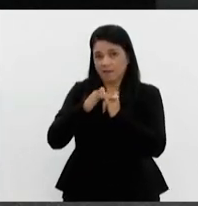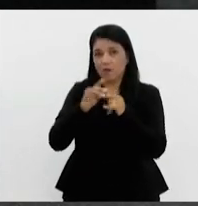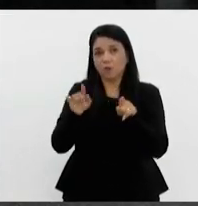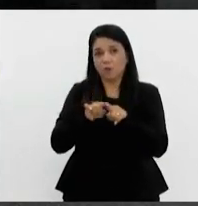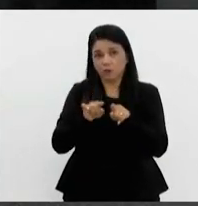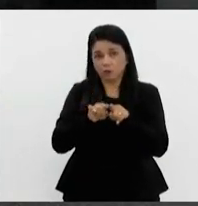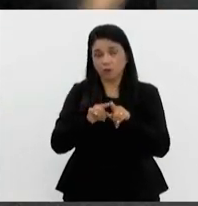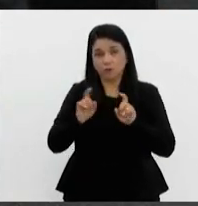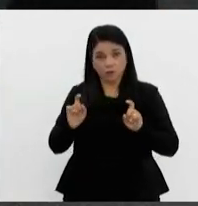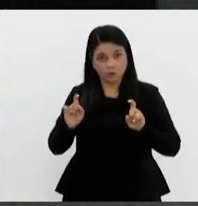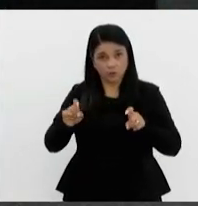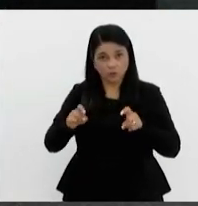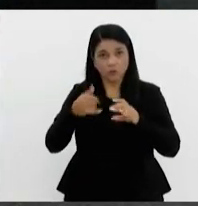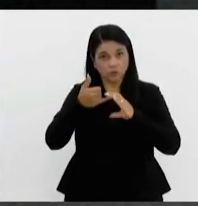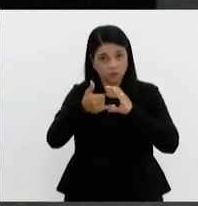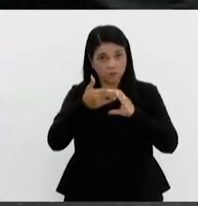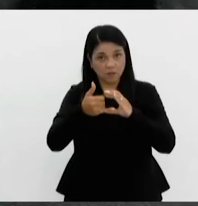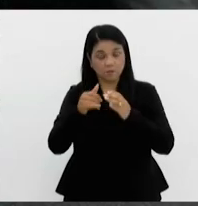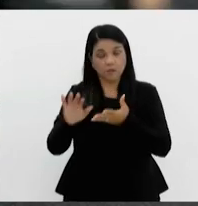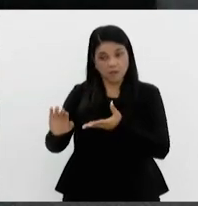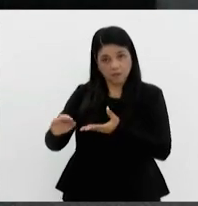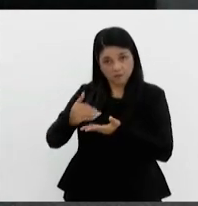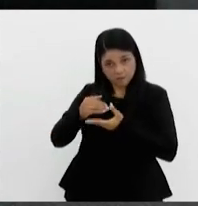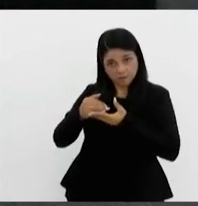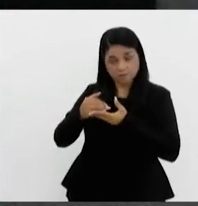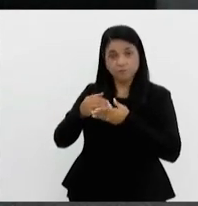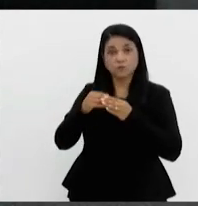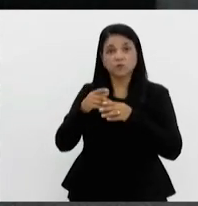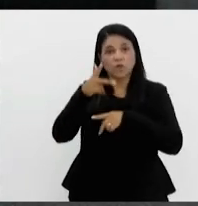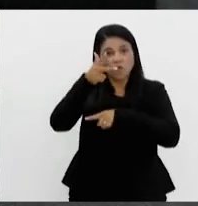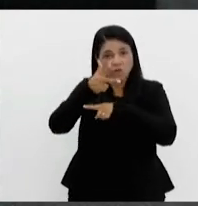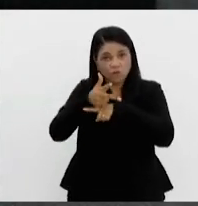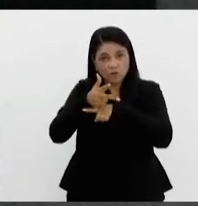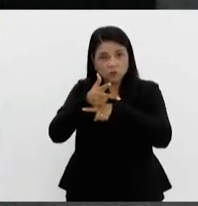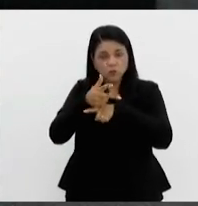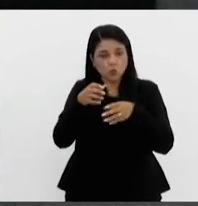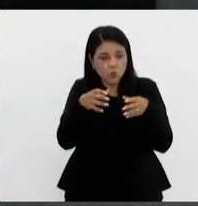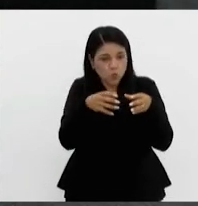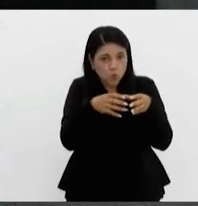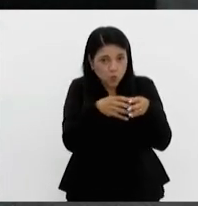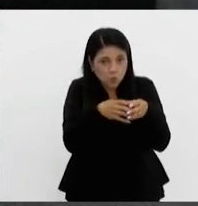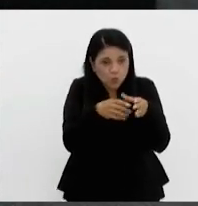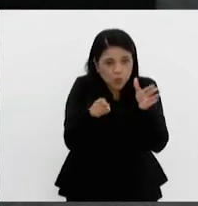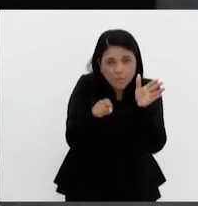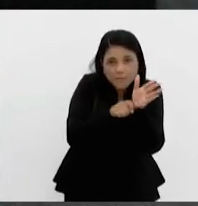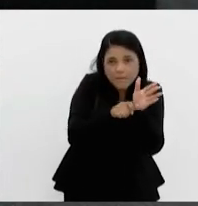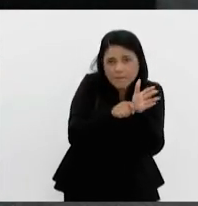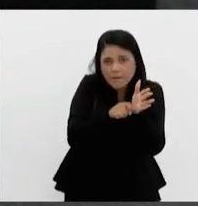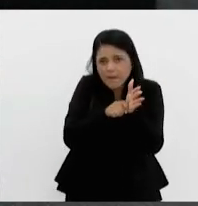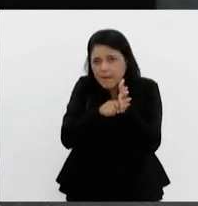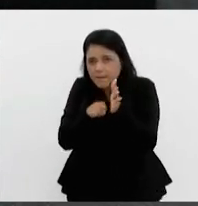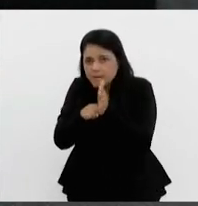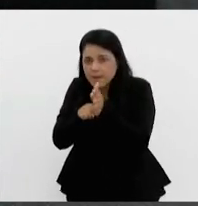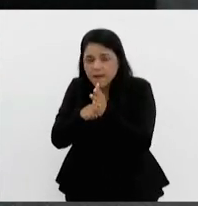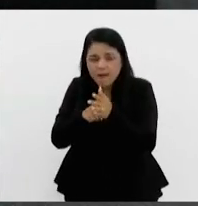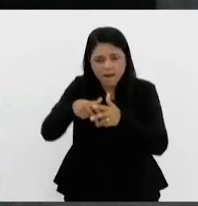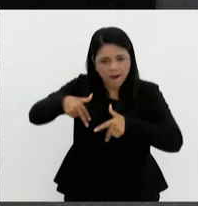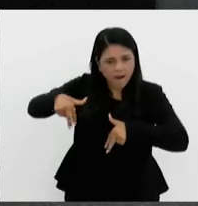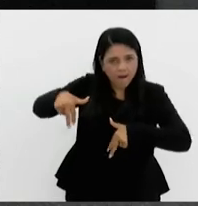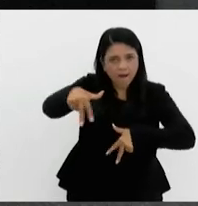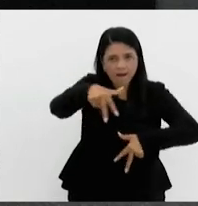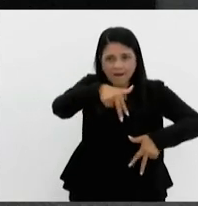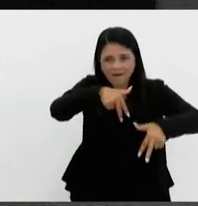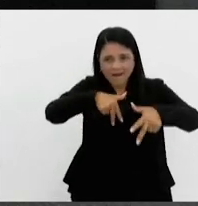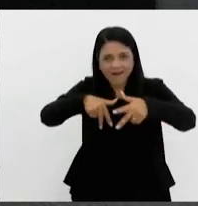nós recebemos um vídeo que mostrou um grupo expressivo de traficantes circulando de uma